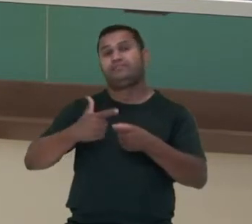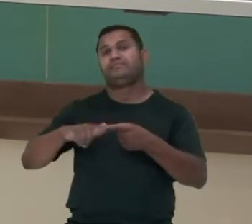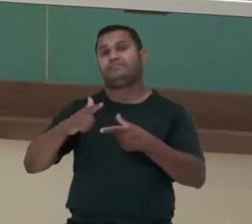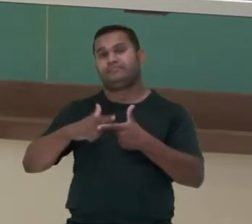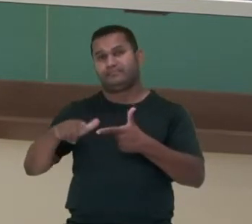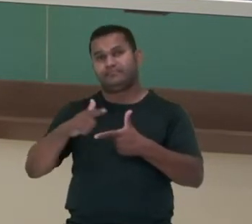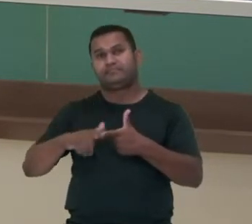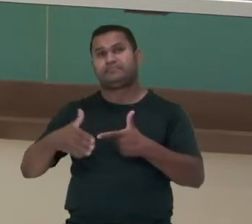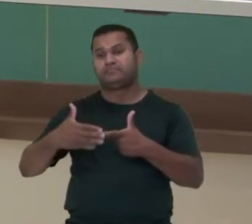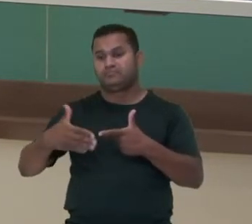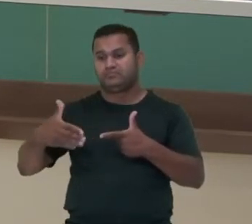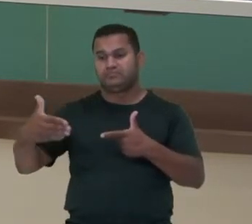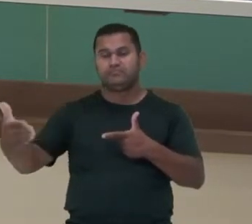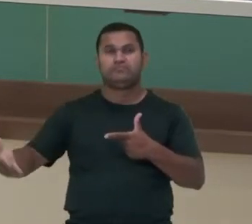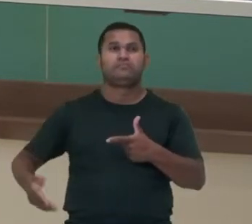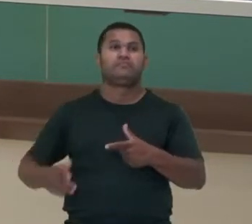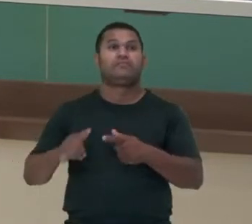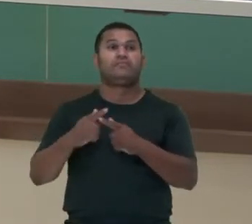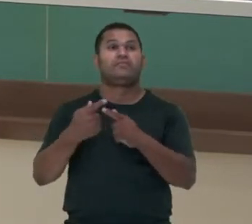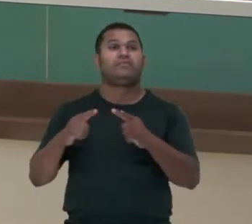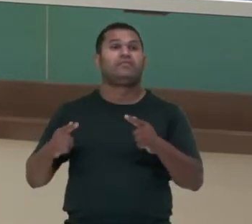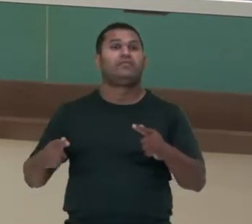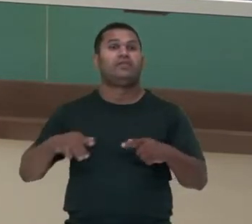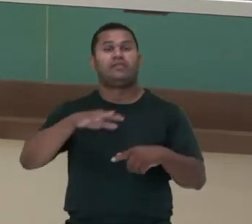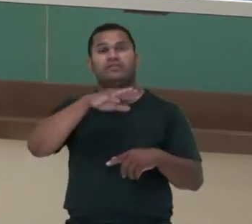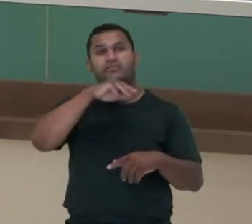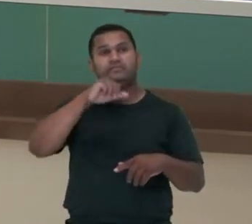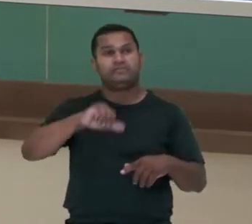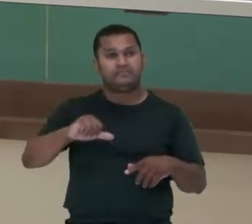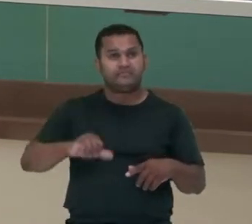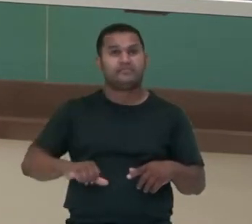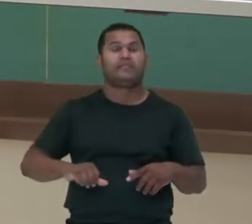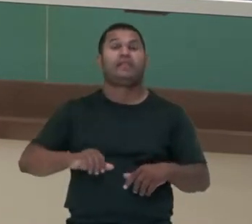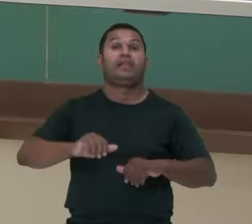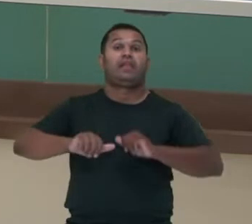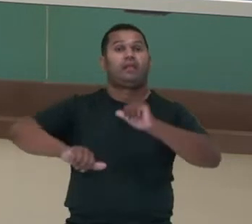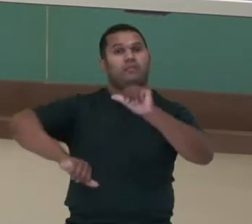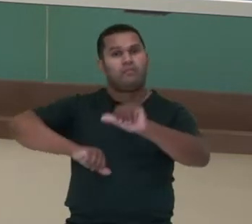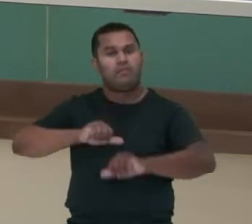a partir, né, da questão da epigenética ali.